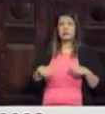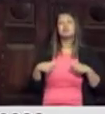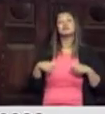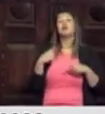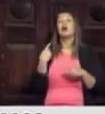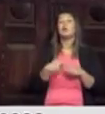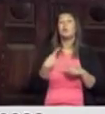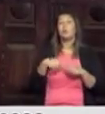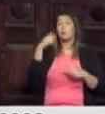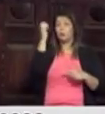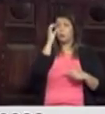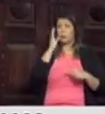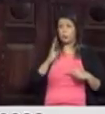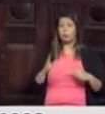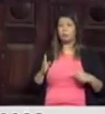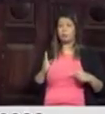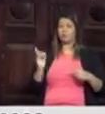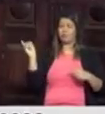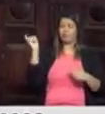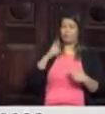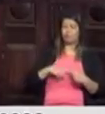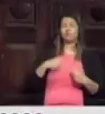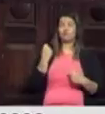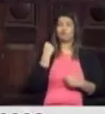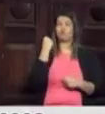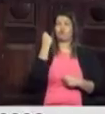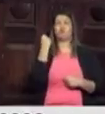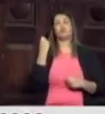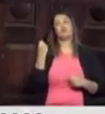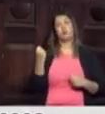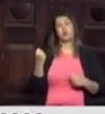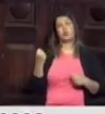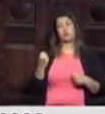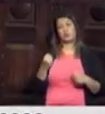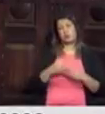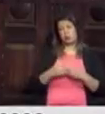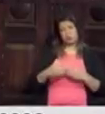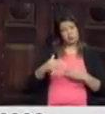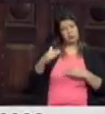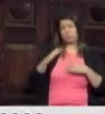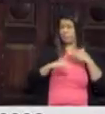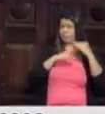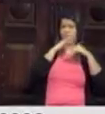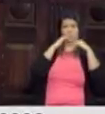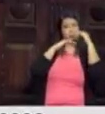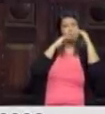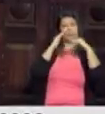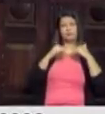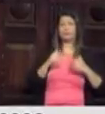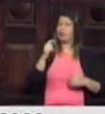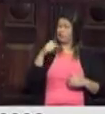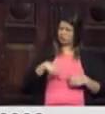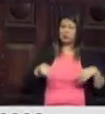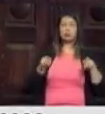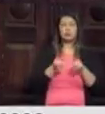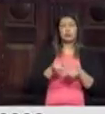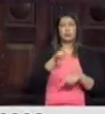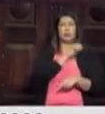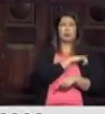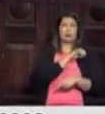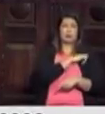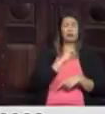possa retomar com mais força e mais vigor o caminho do crescimento. Aqui no nosso Estado, também isso é